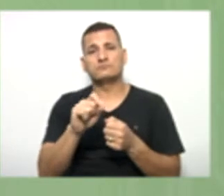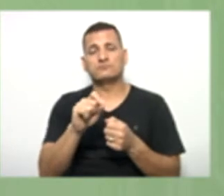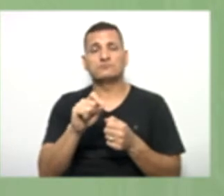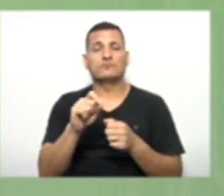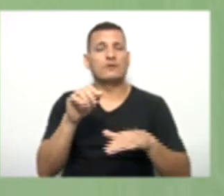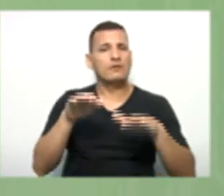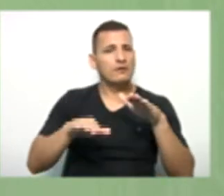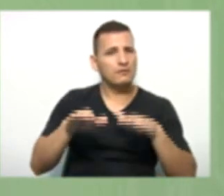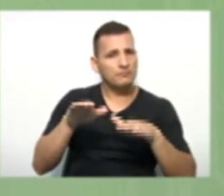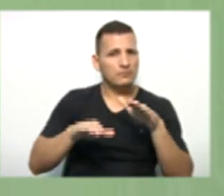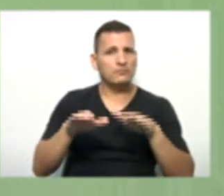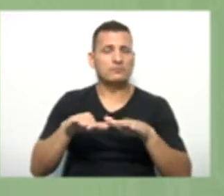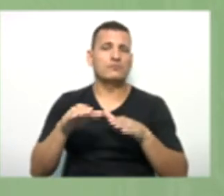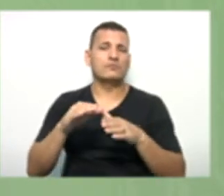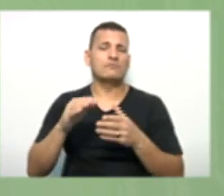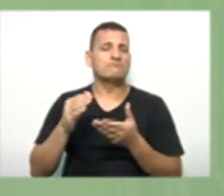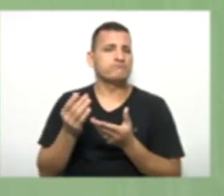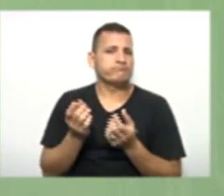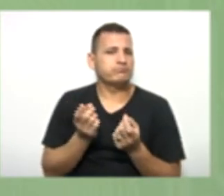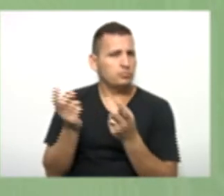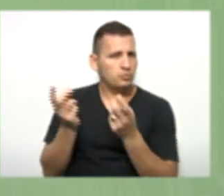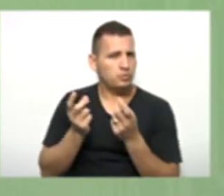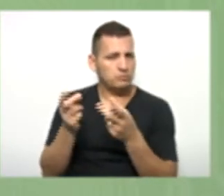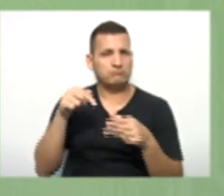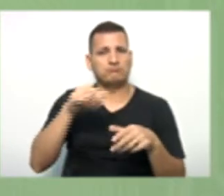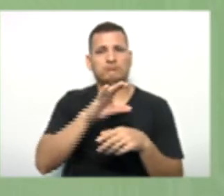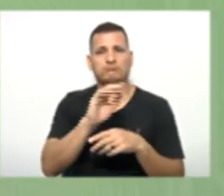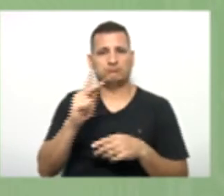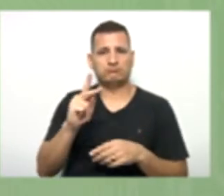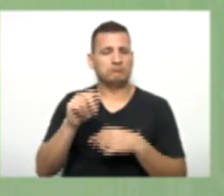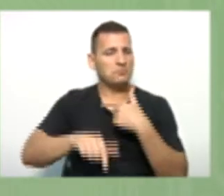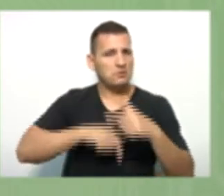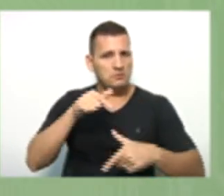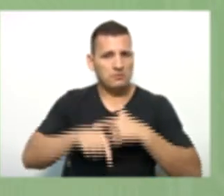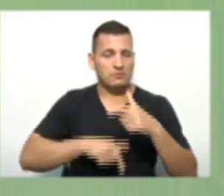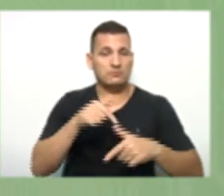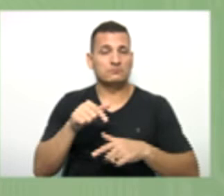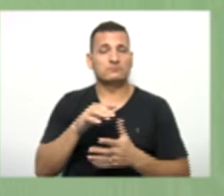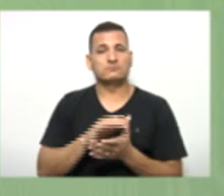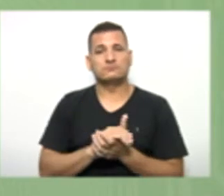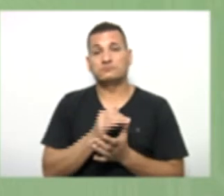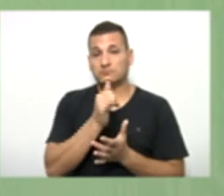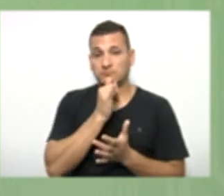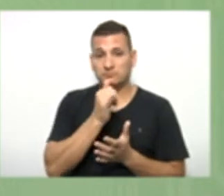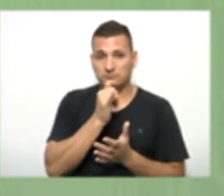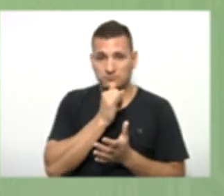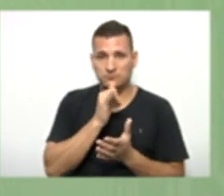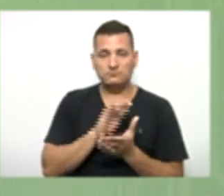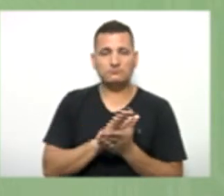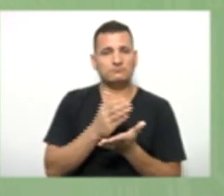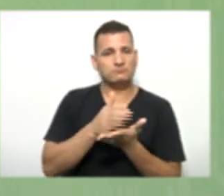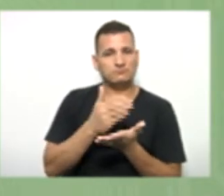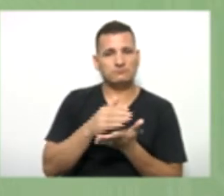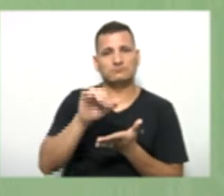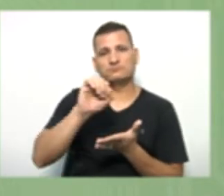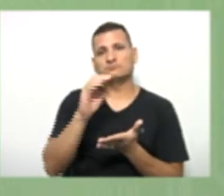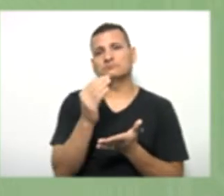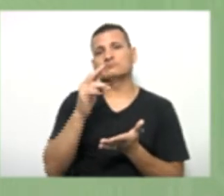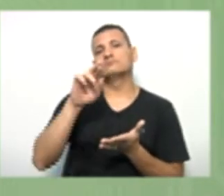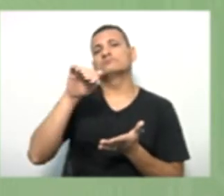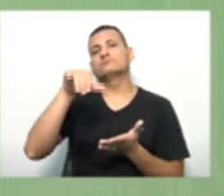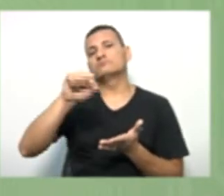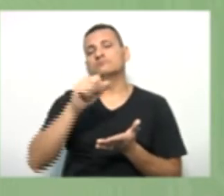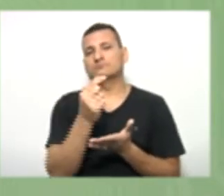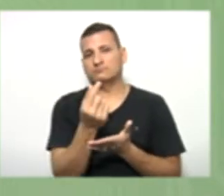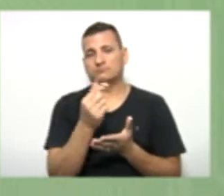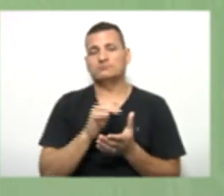volume de fornecimento. Um exemplo aqui, vamos lá, exemplo de distribuição de sobras. Participarão da produção